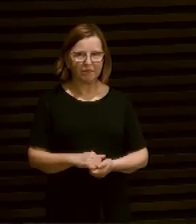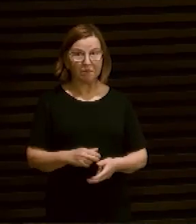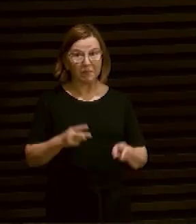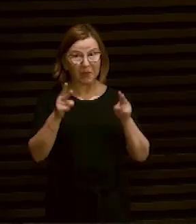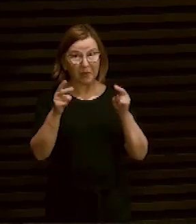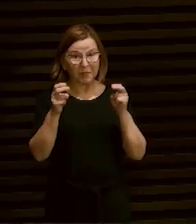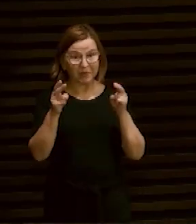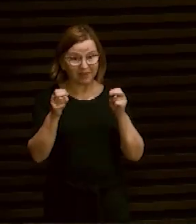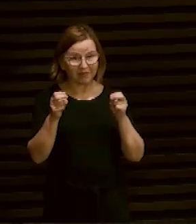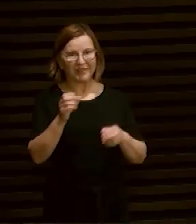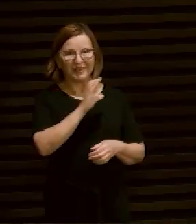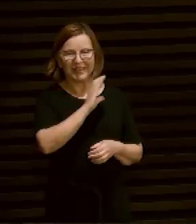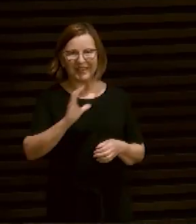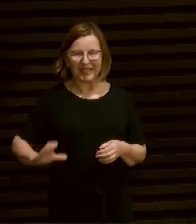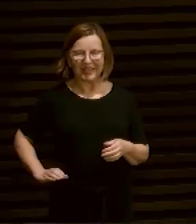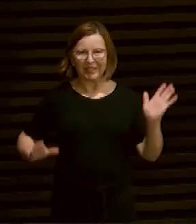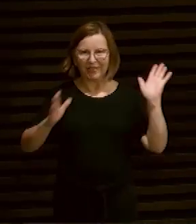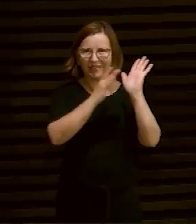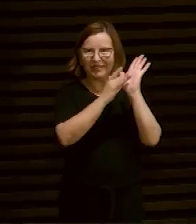atentamente Cristo Jesus,